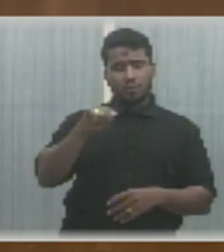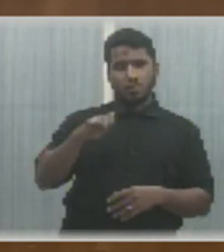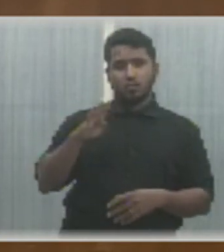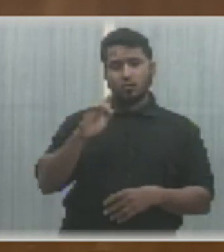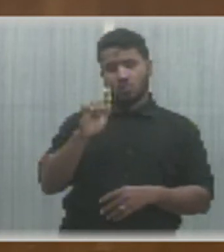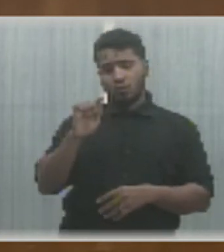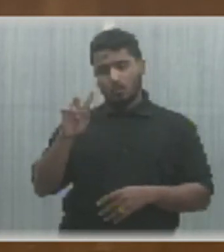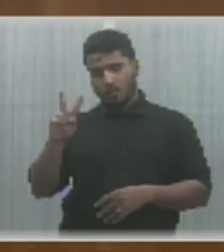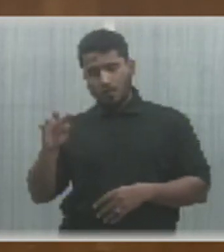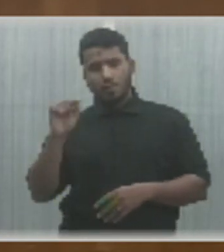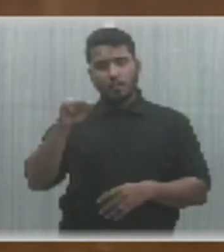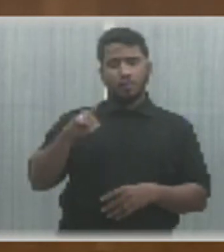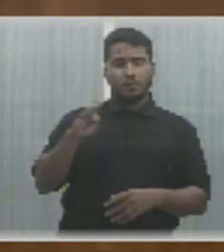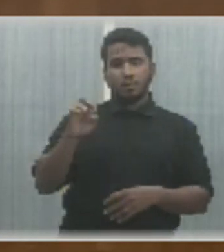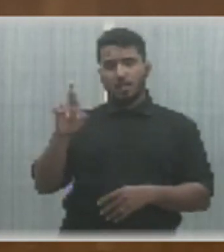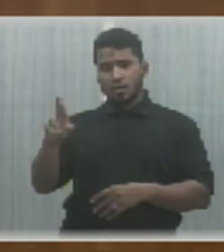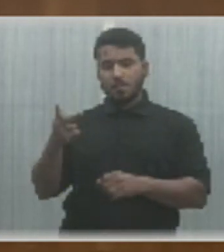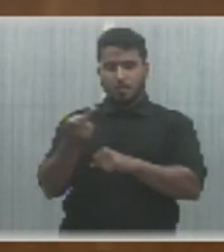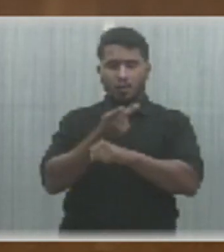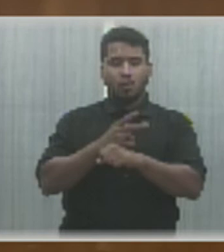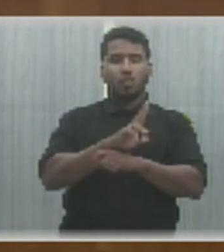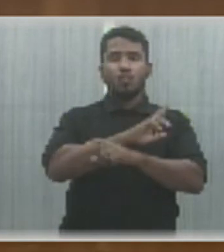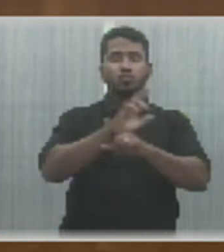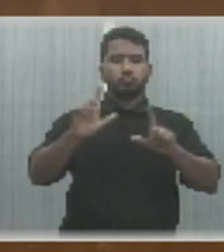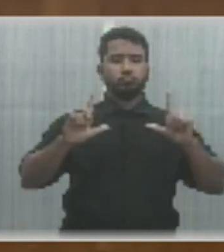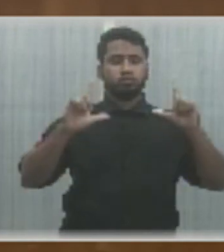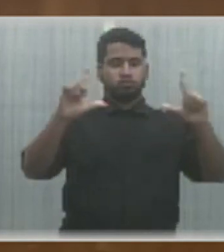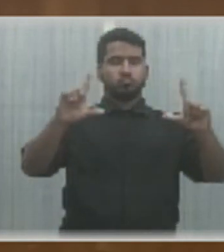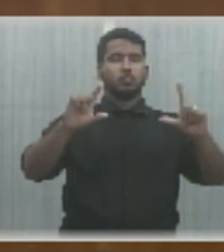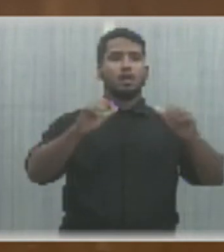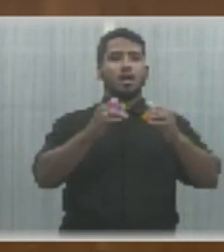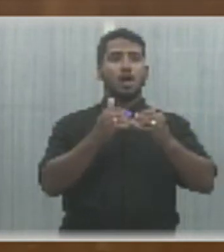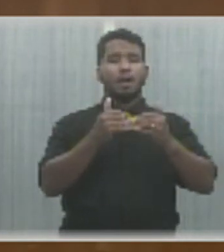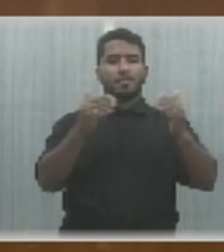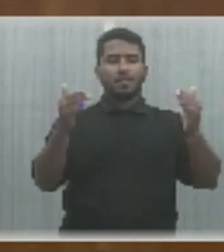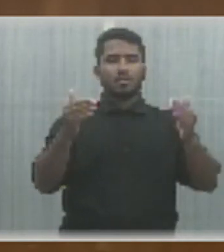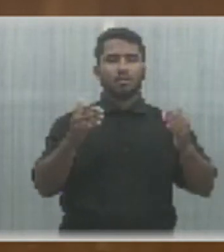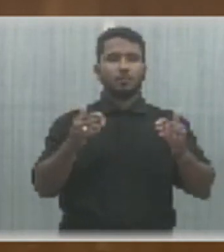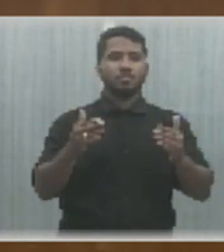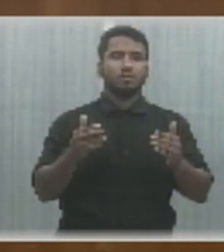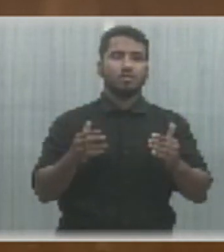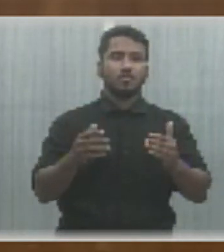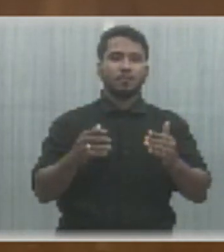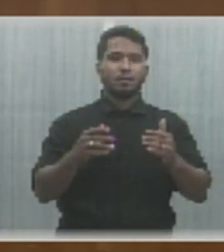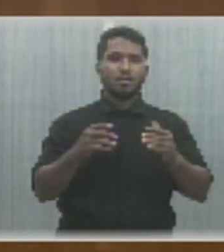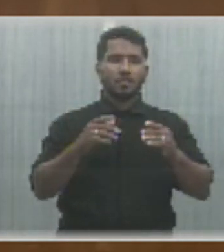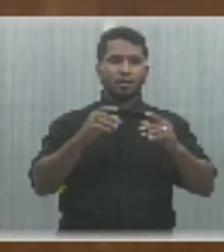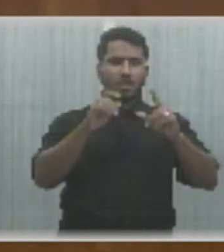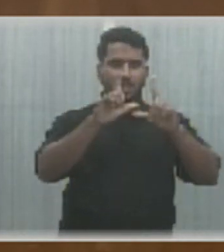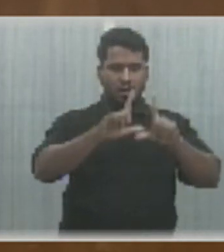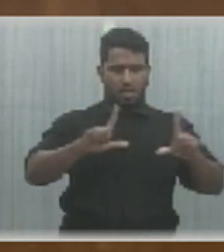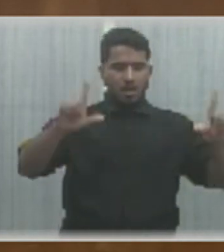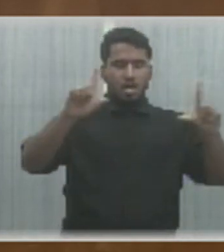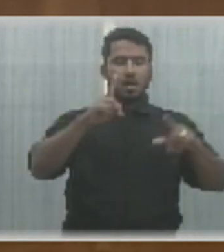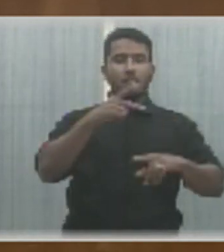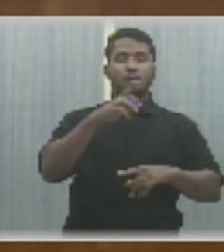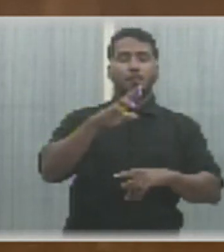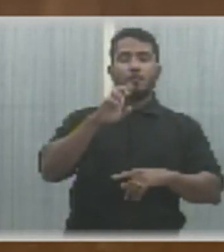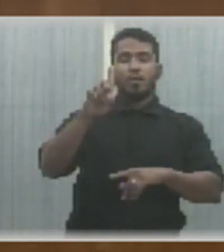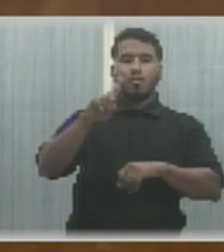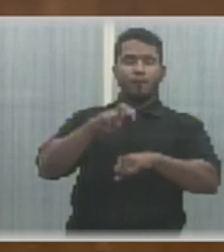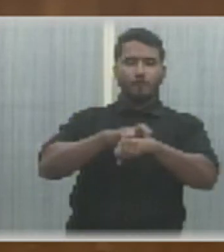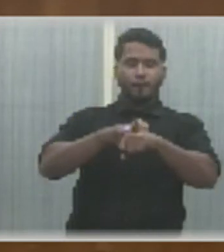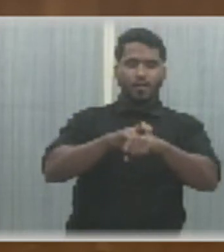www.semar.pi.gov.br, procura lá na tela a abertura e faz a abertura da aba Proverde e, ao